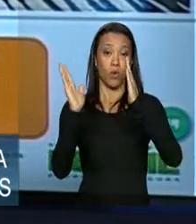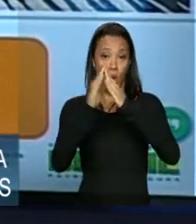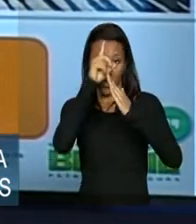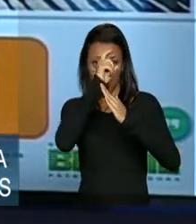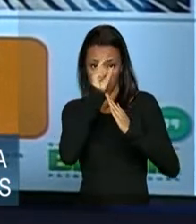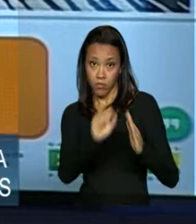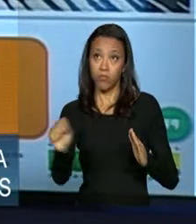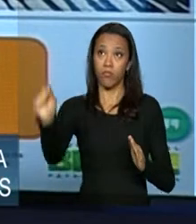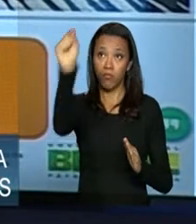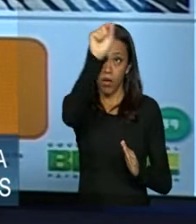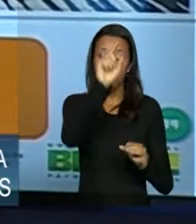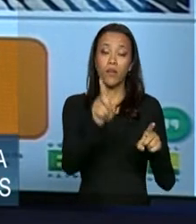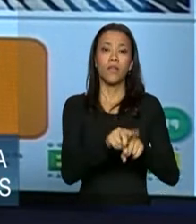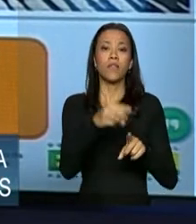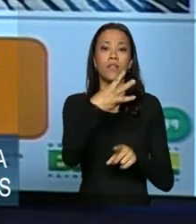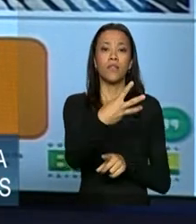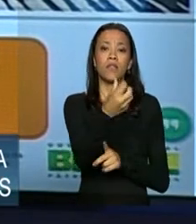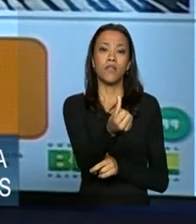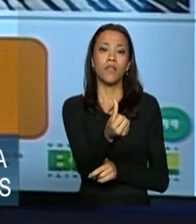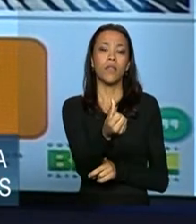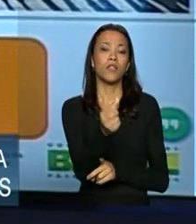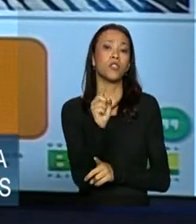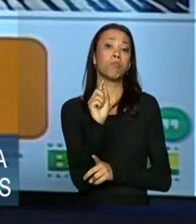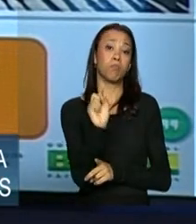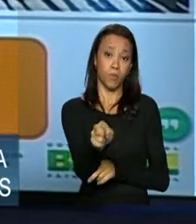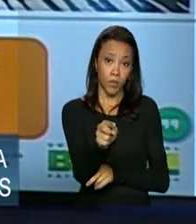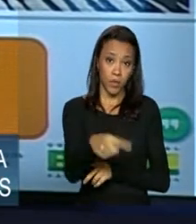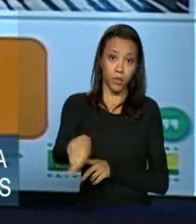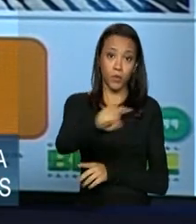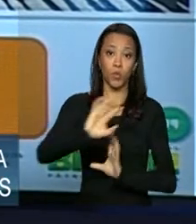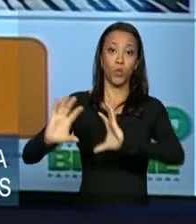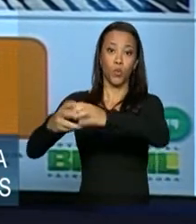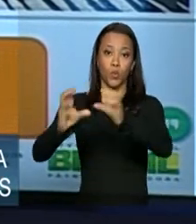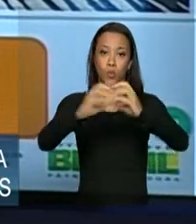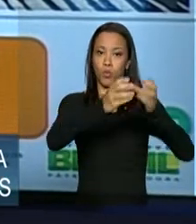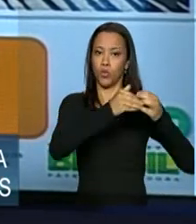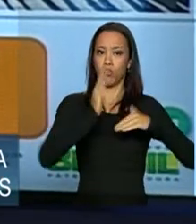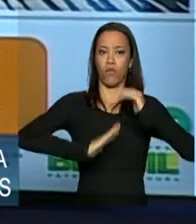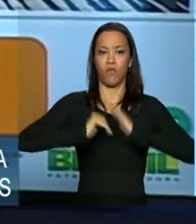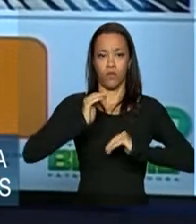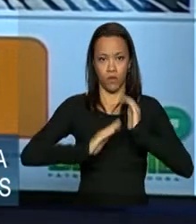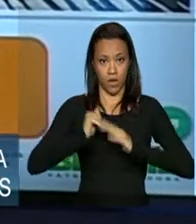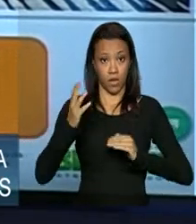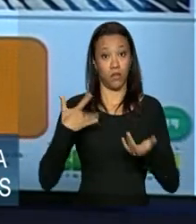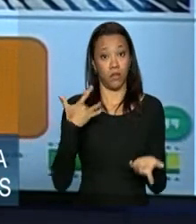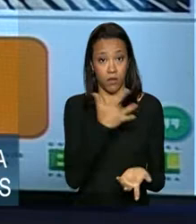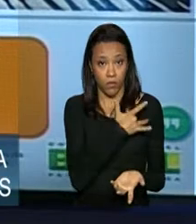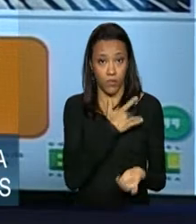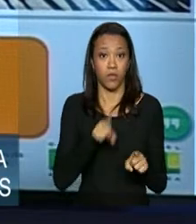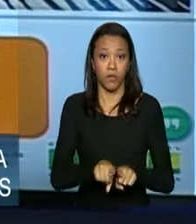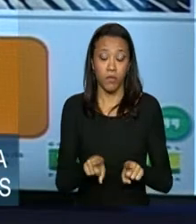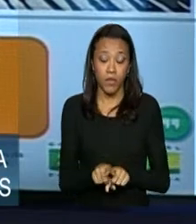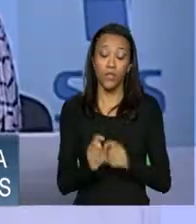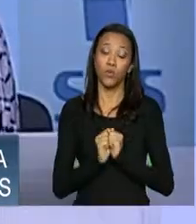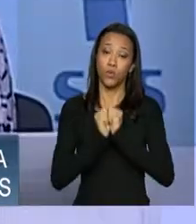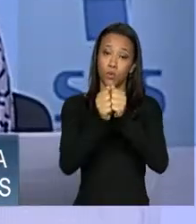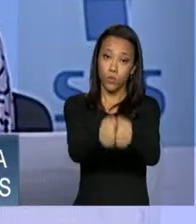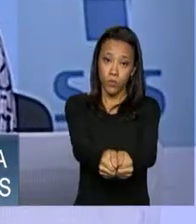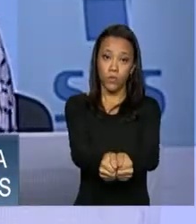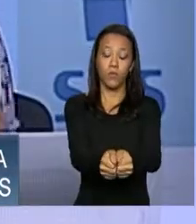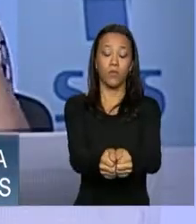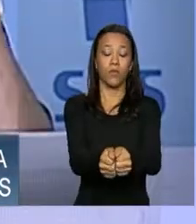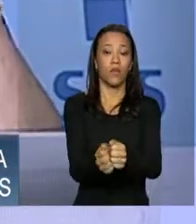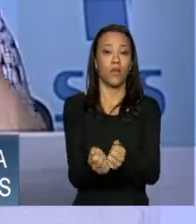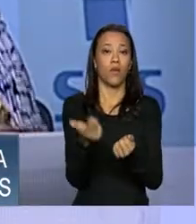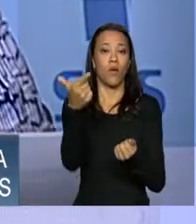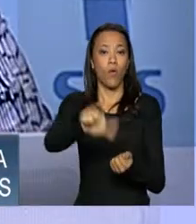funcionamento, 37,8 mil equipes de saúde da família, e agora também com destaque, né,